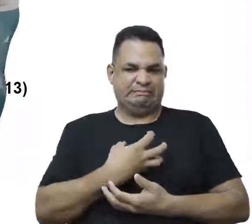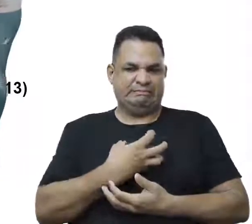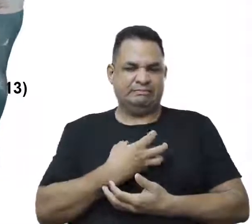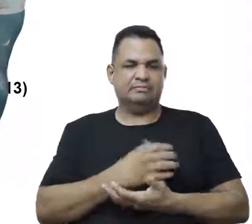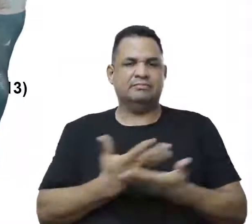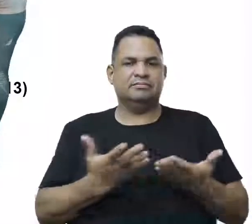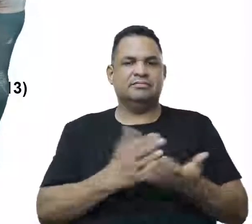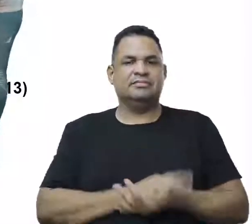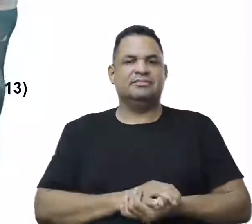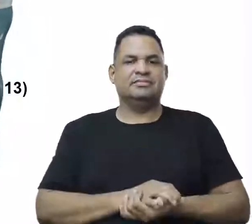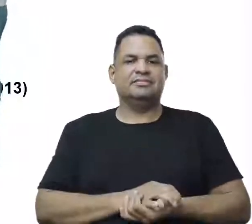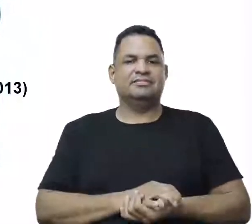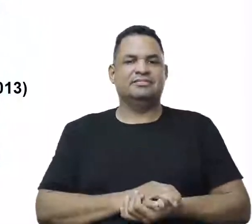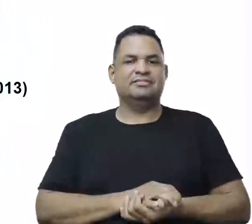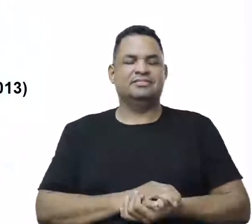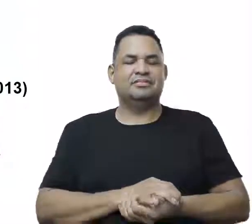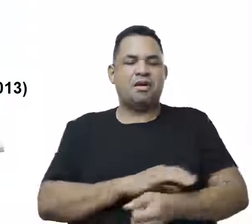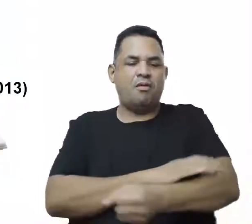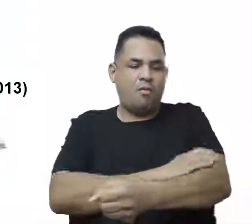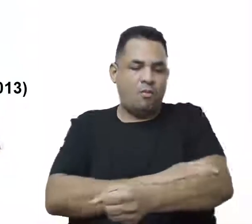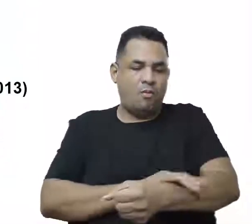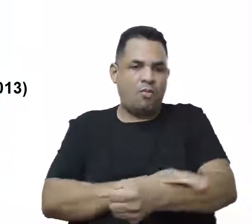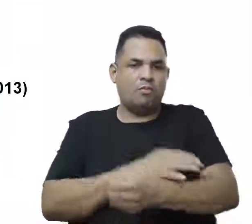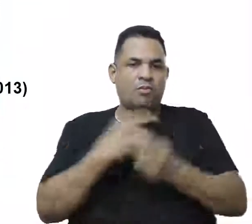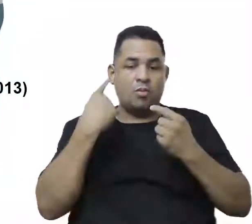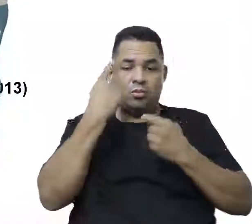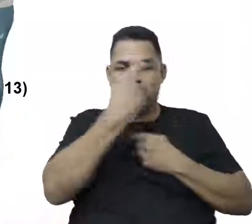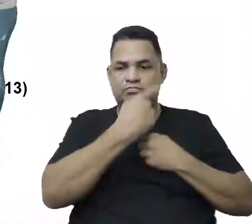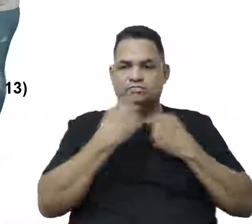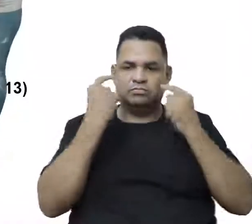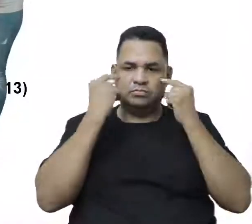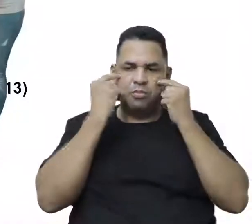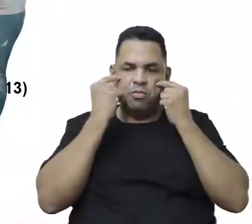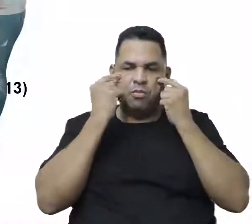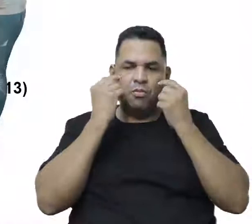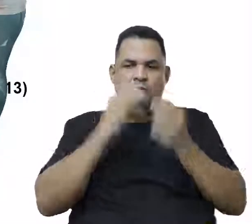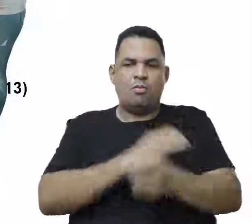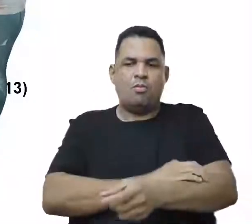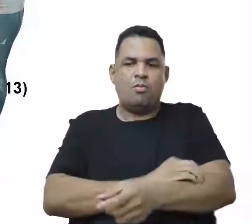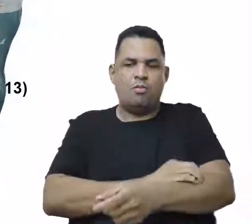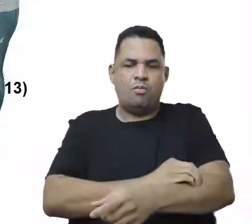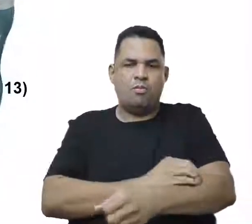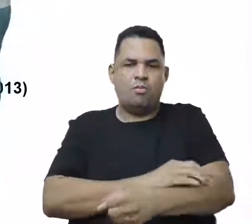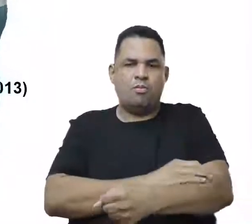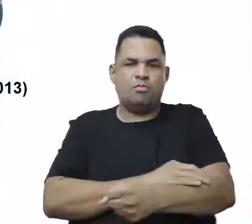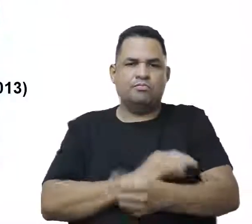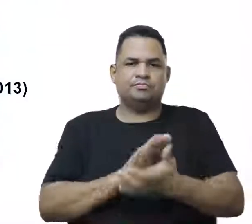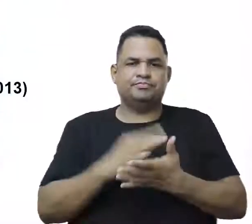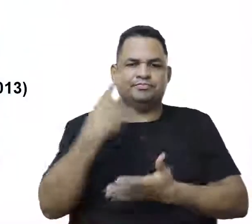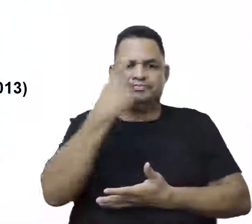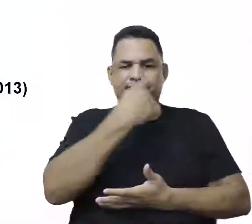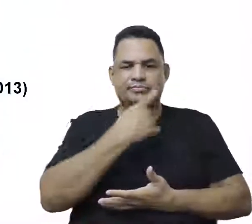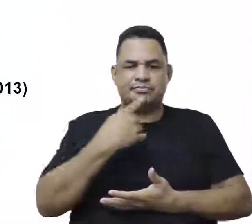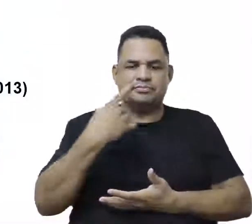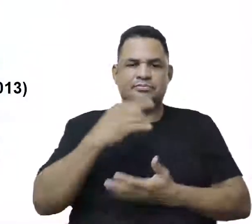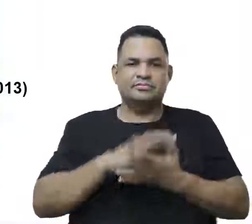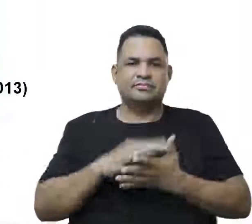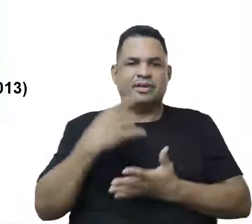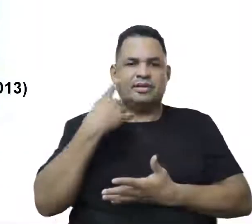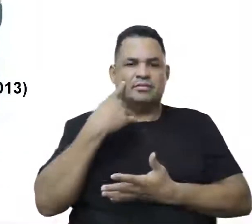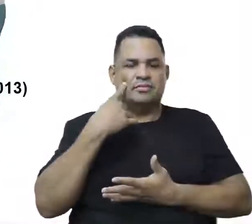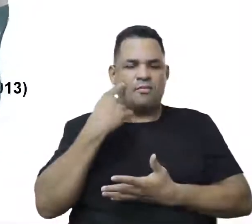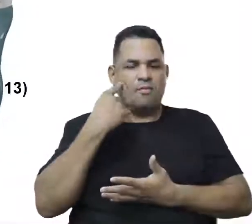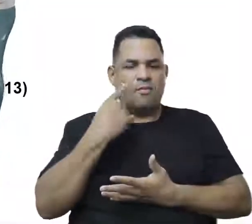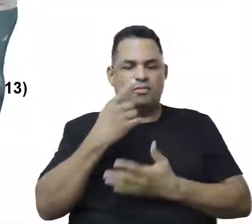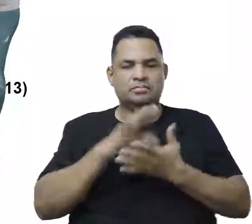gente também trabalha os músculos faciais, acreditem. Verdade. Quando a gente trabalha ali, passa uma raivinha, os músculos faciais